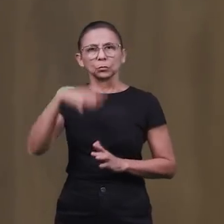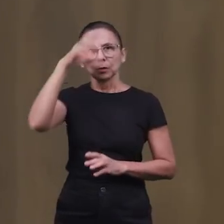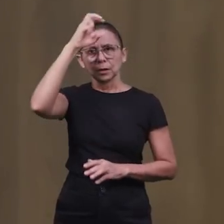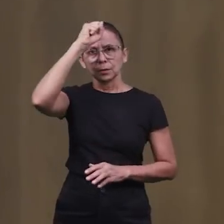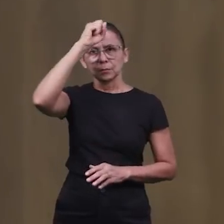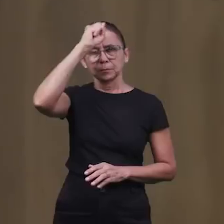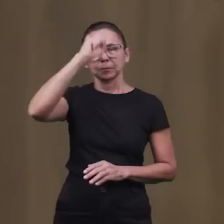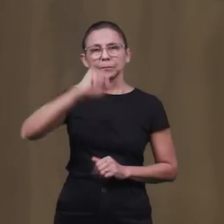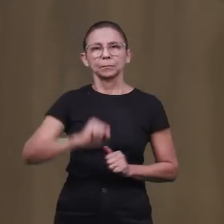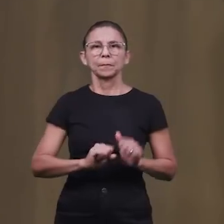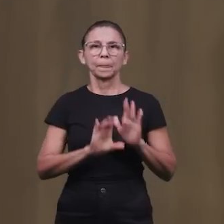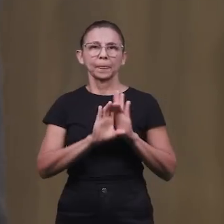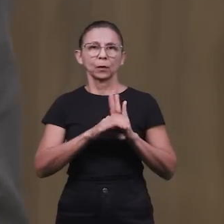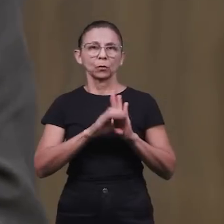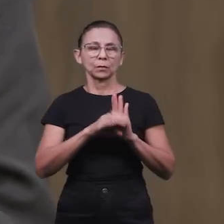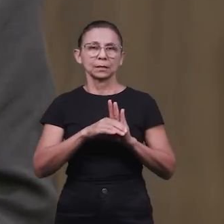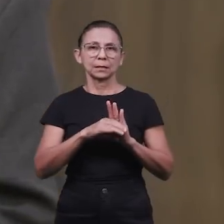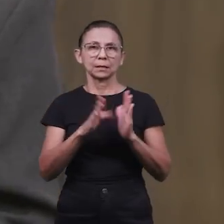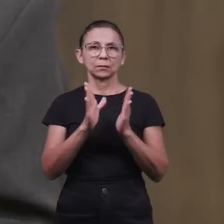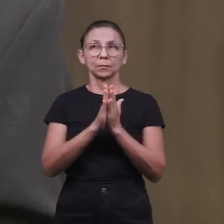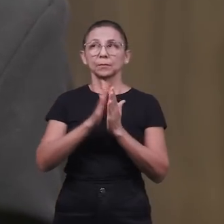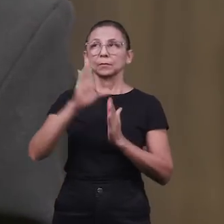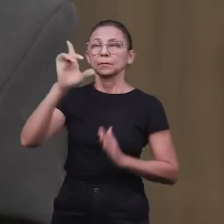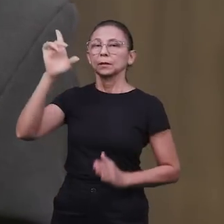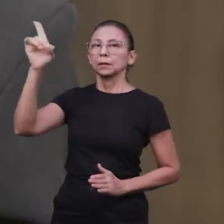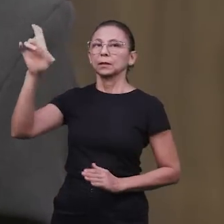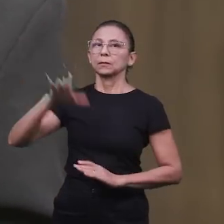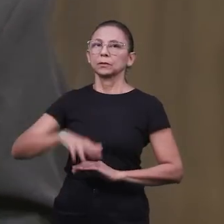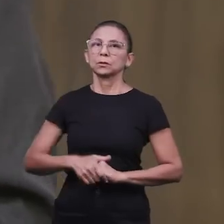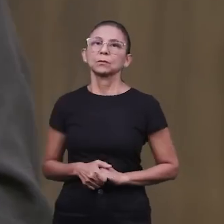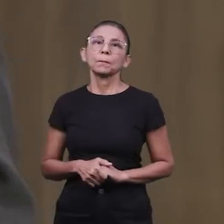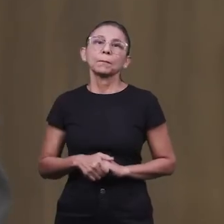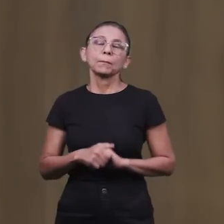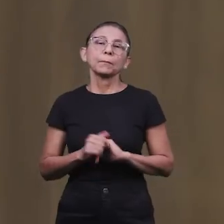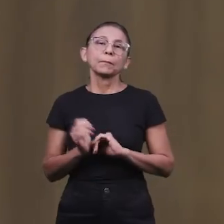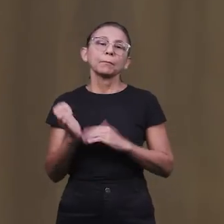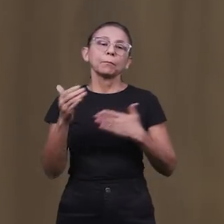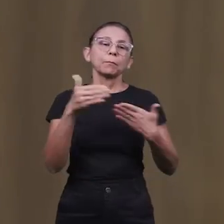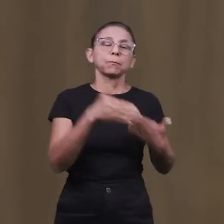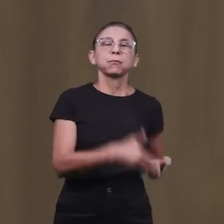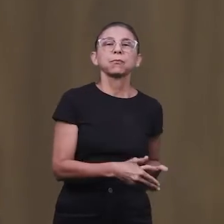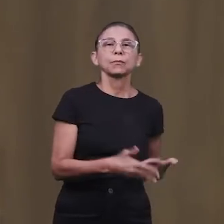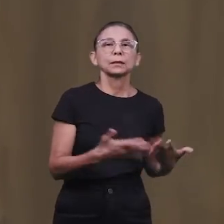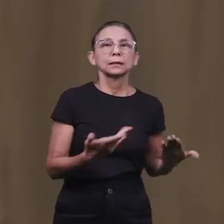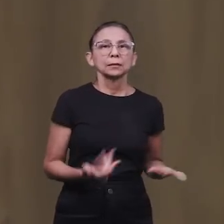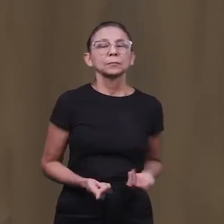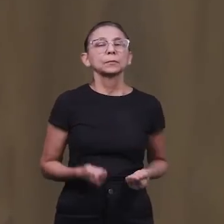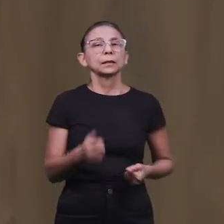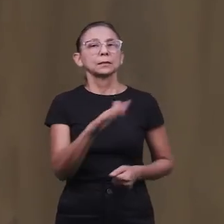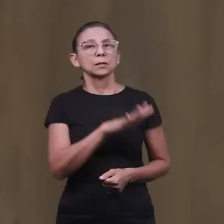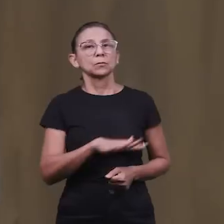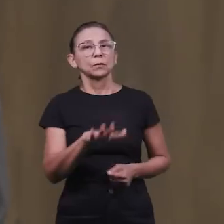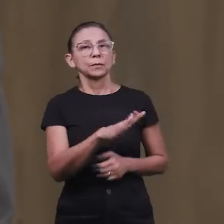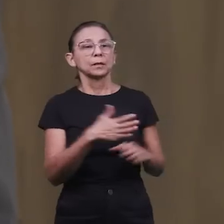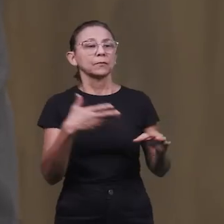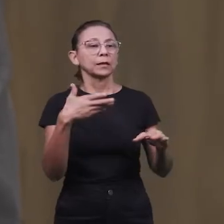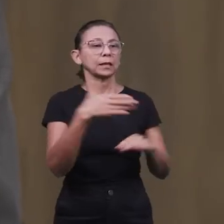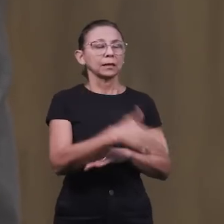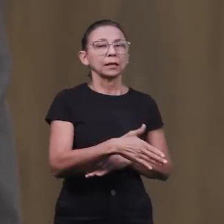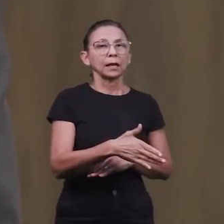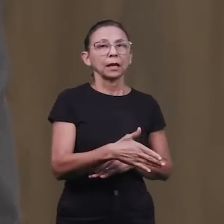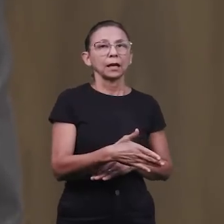tudo segundo os conceitos da palavra de Deus, para não ser pegado de surpresa nos ambientes que ele vai